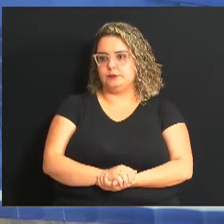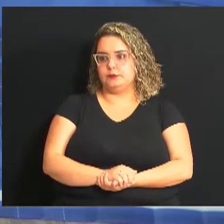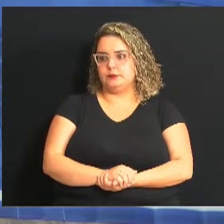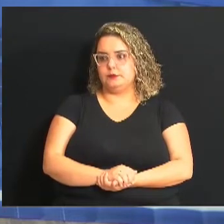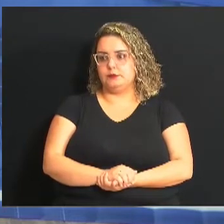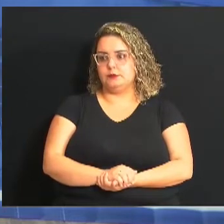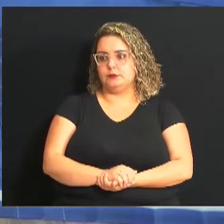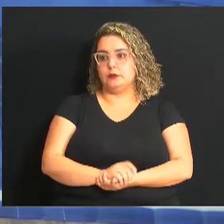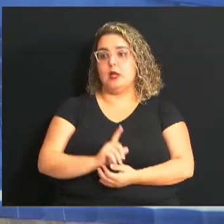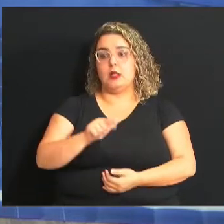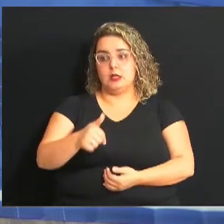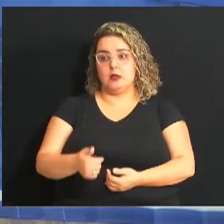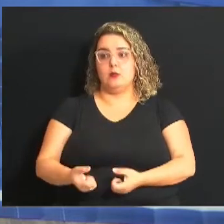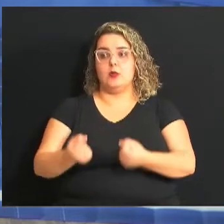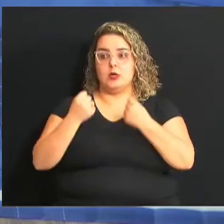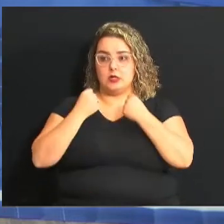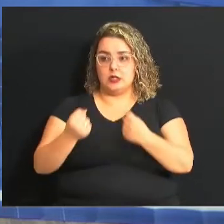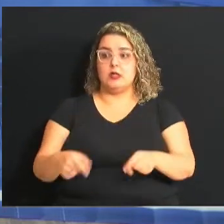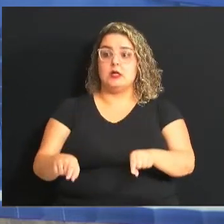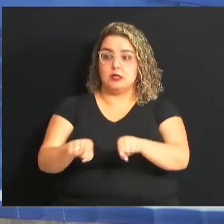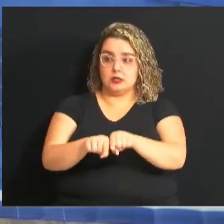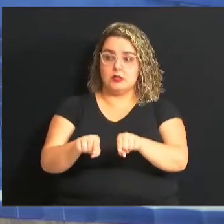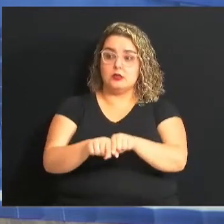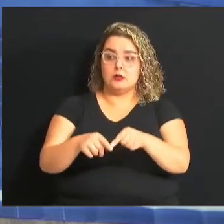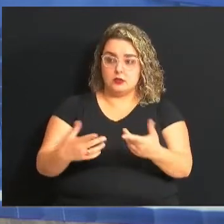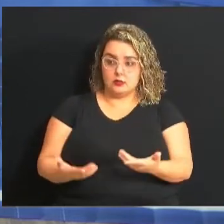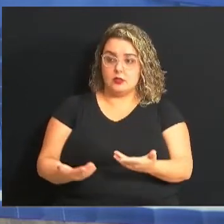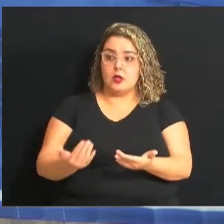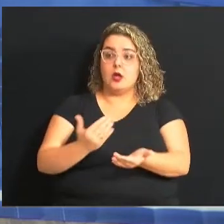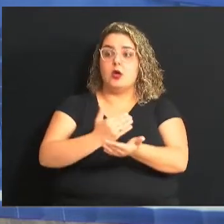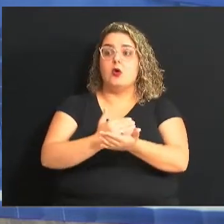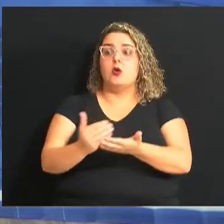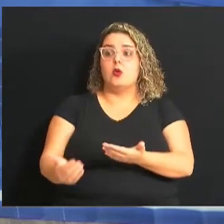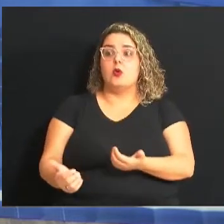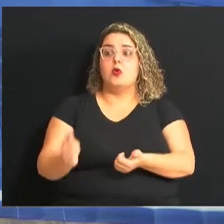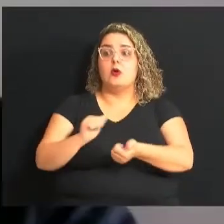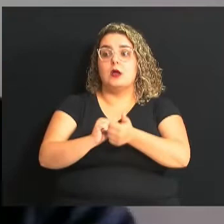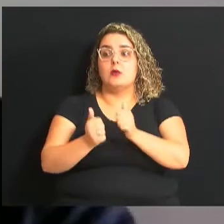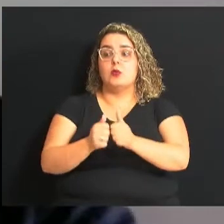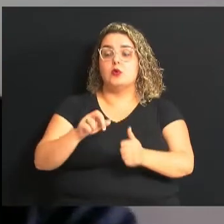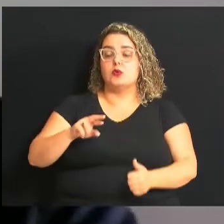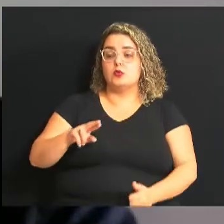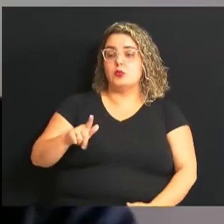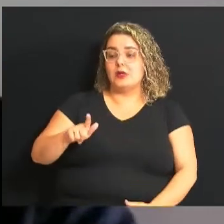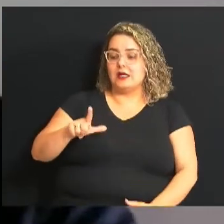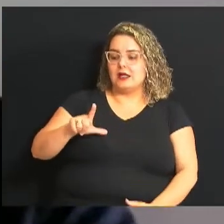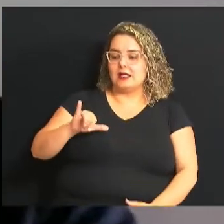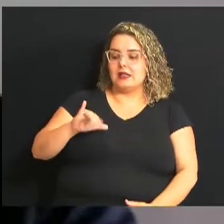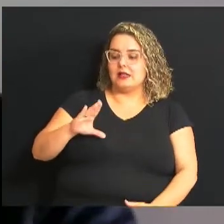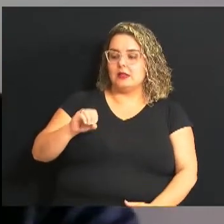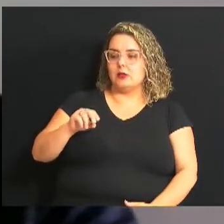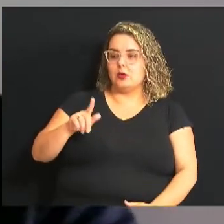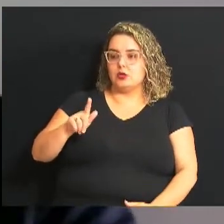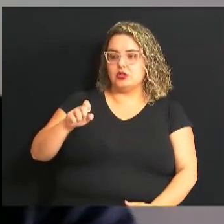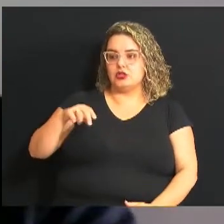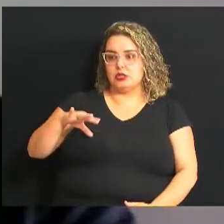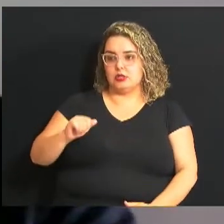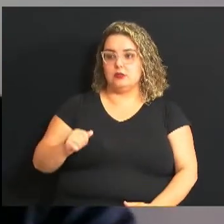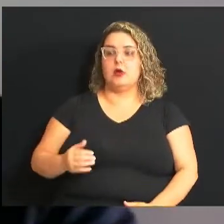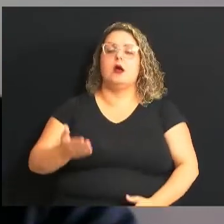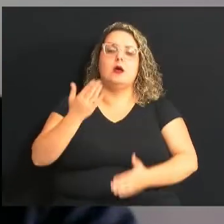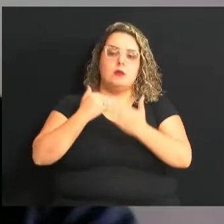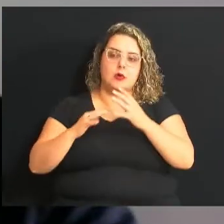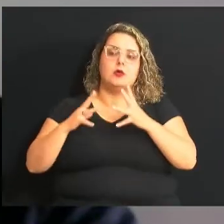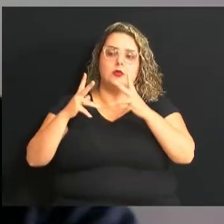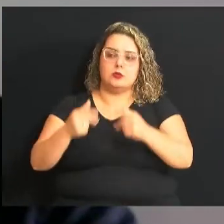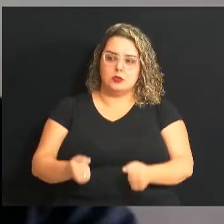Depois da atividade física também, aí começa a parte de repor o glicogênio, mas é importante a gente fazer uma refeição completa, tá? Composta